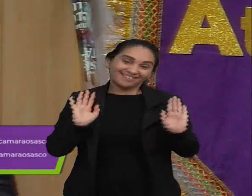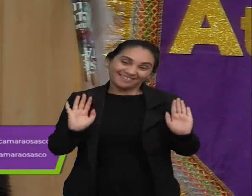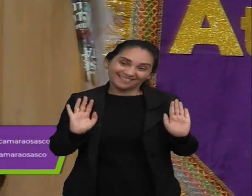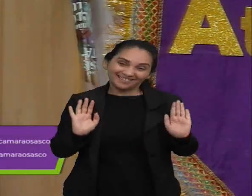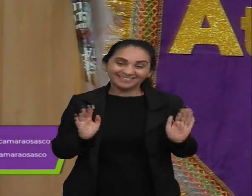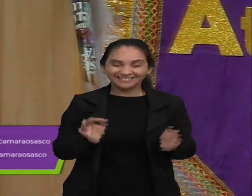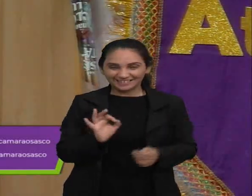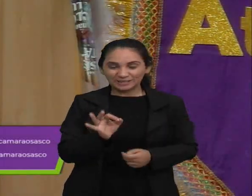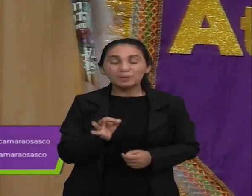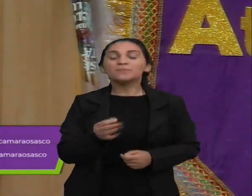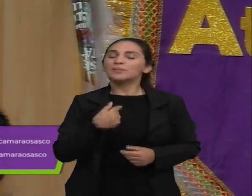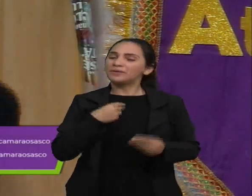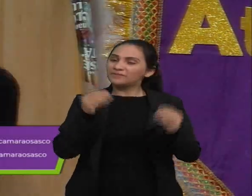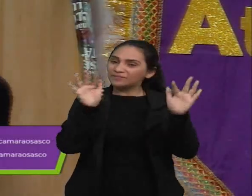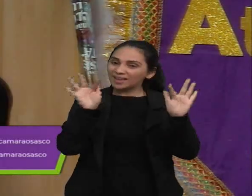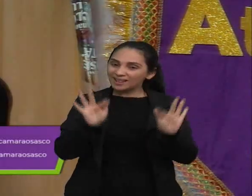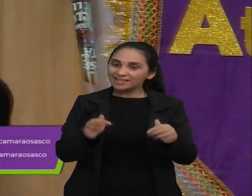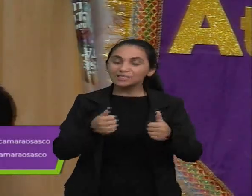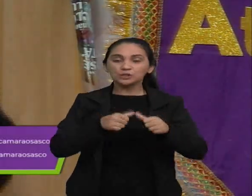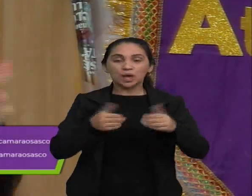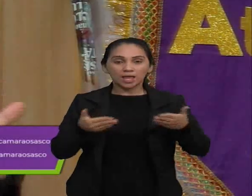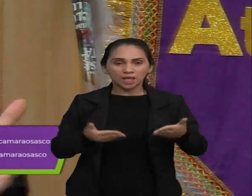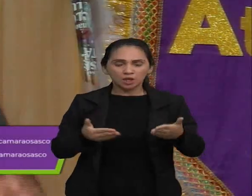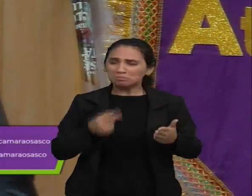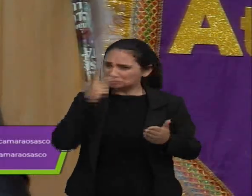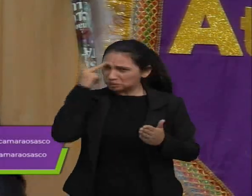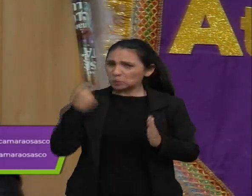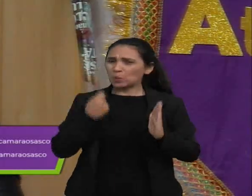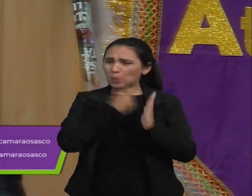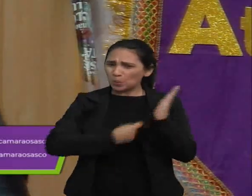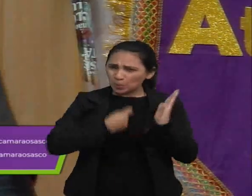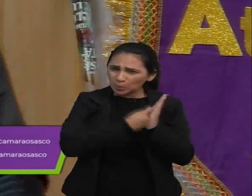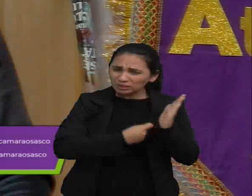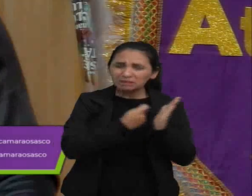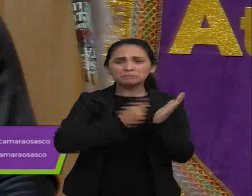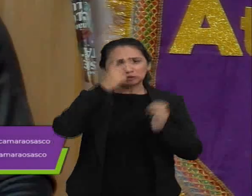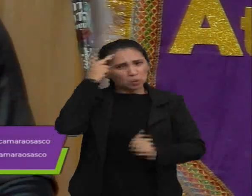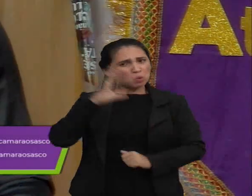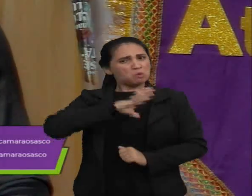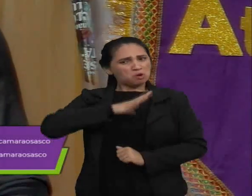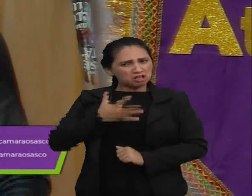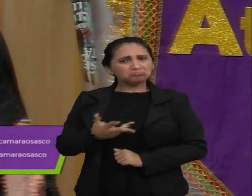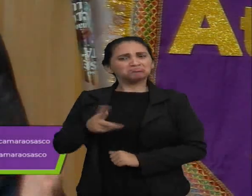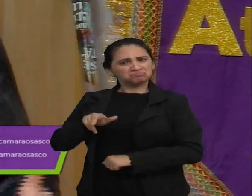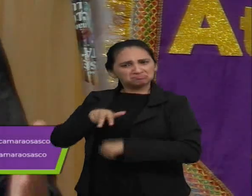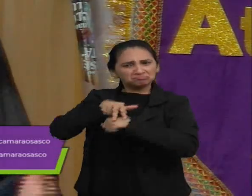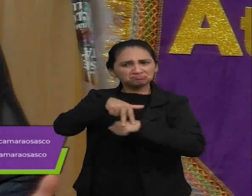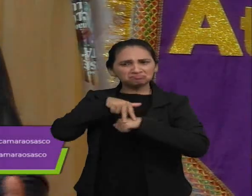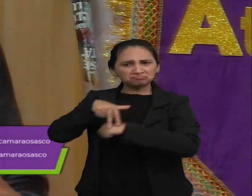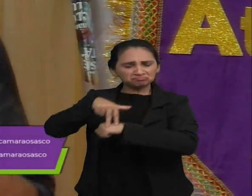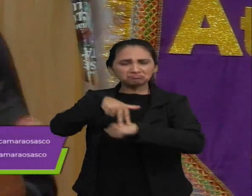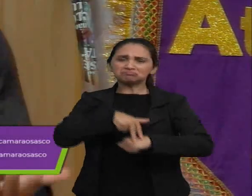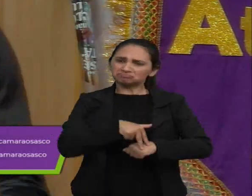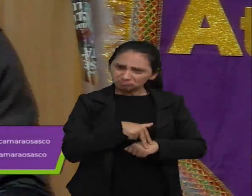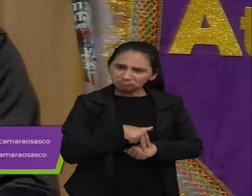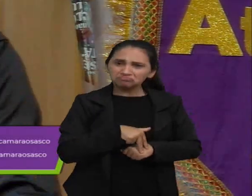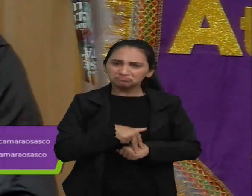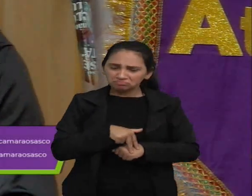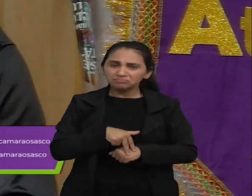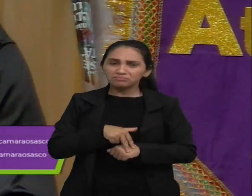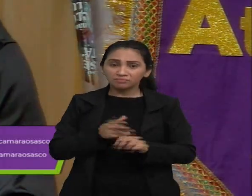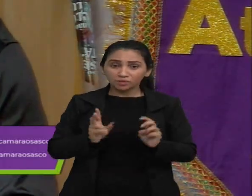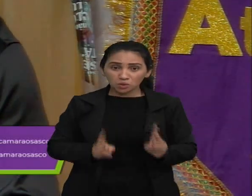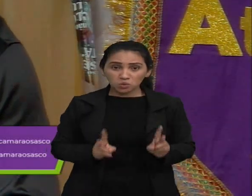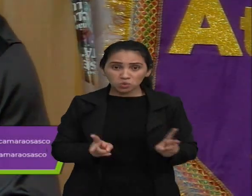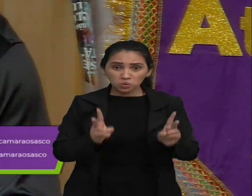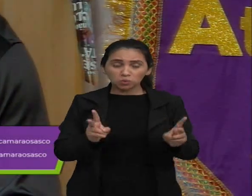muito feliz de estar aqui reunido com pessoas de luta pessoas que têm coragem de se colocar coragem de lutar e estão com